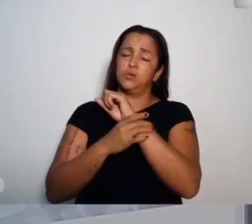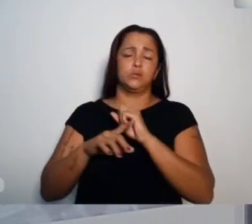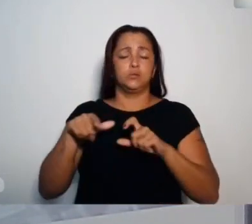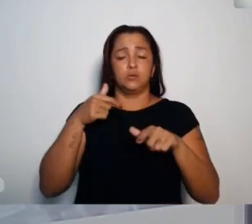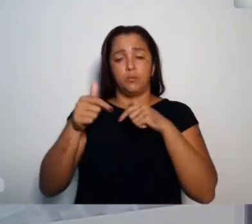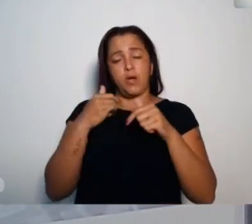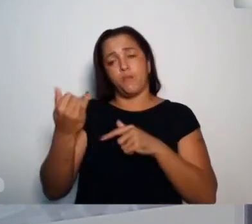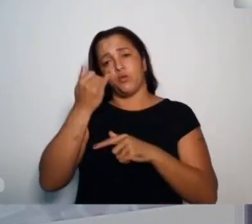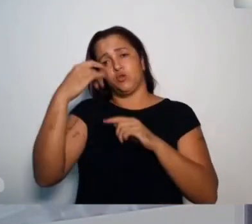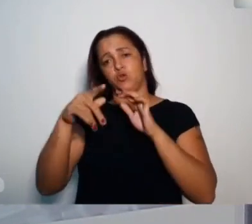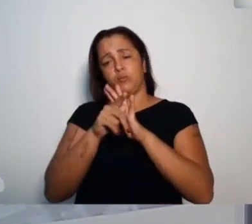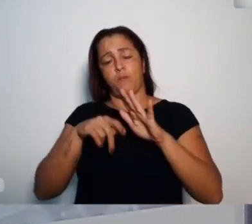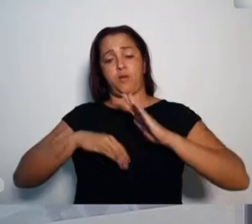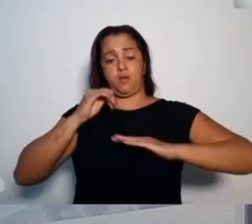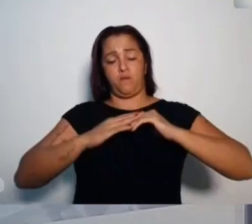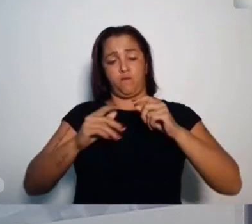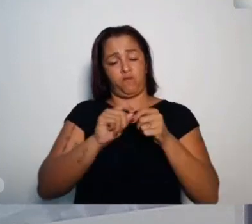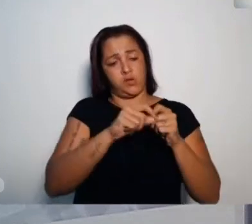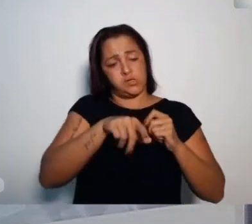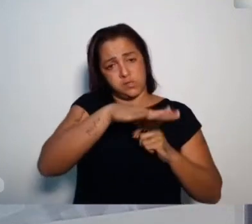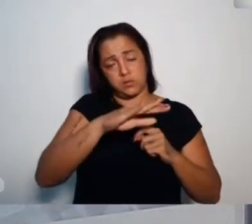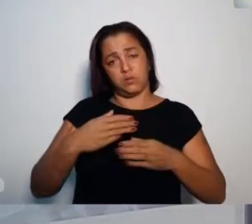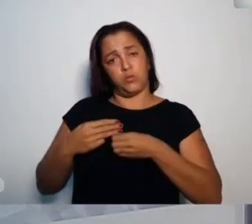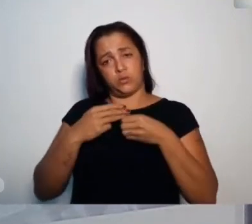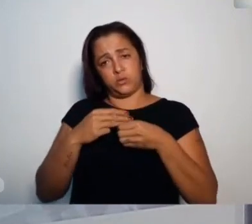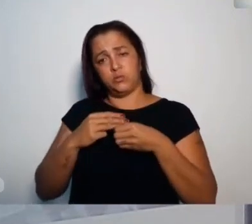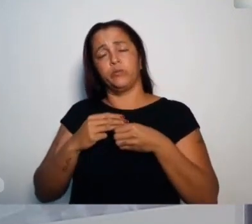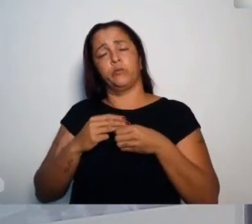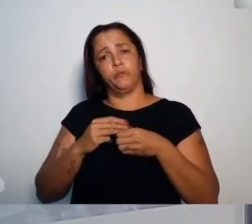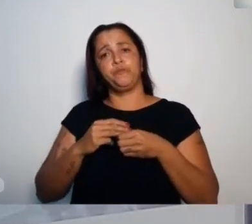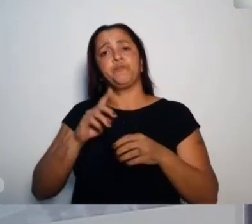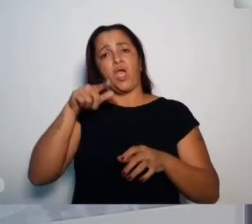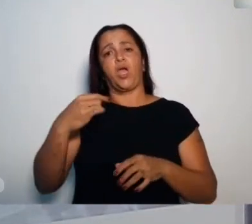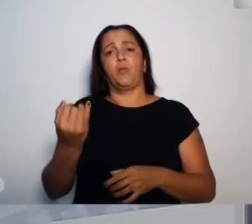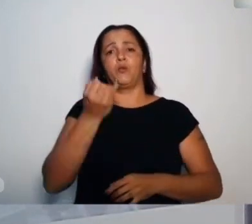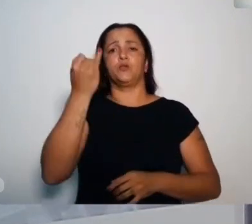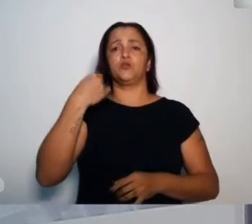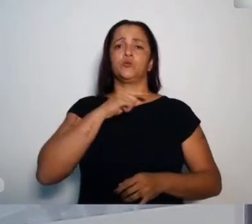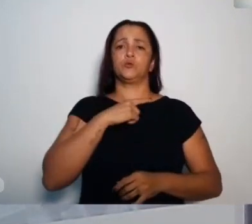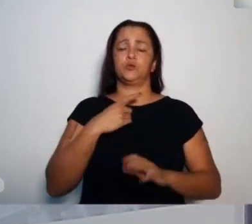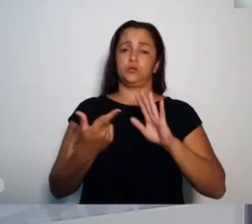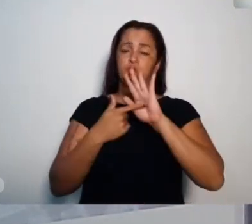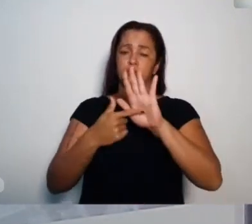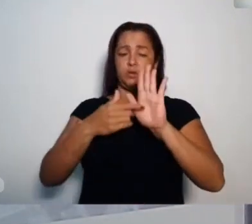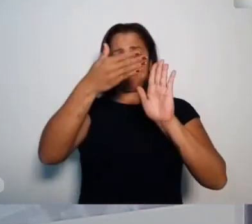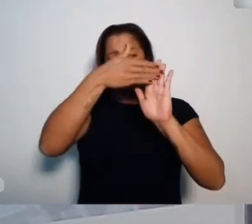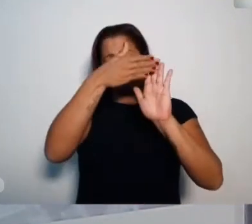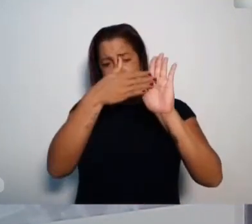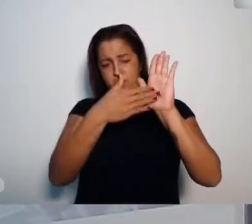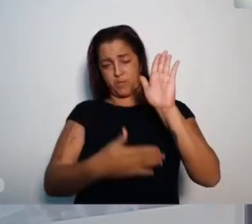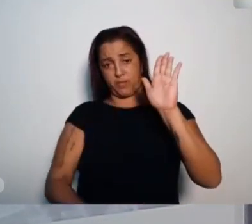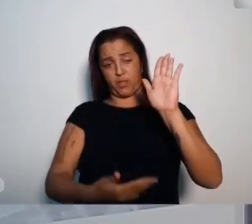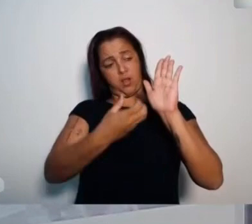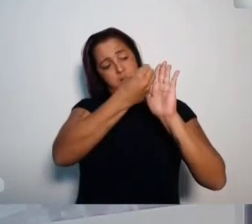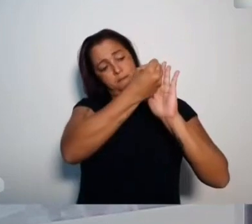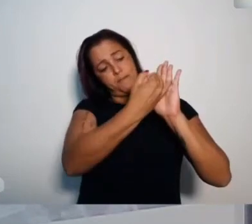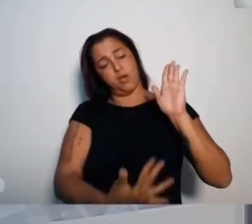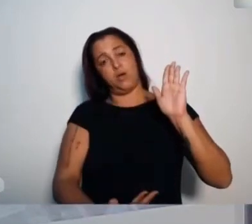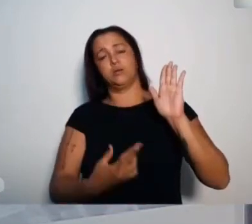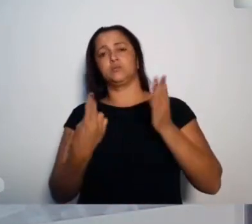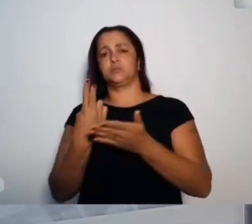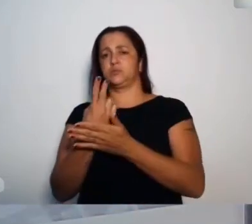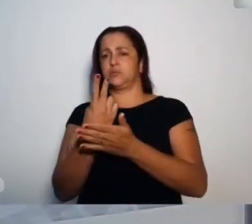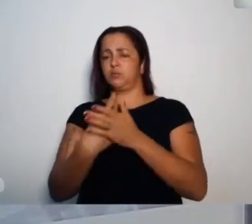são executados pelo município. Então, é importante a gente fazer essa prestação de conta. Eu tenho o hábito de fazer isso todas as vezes que